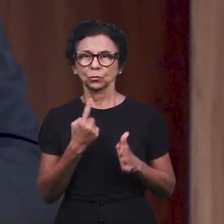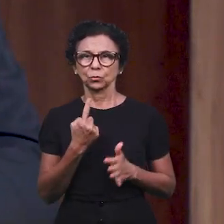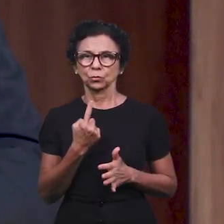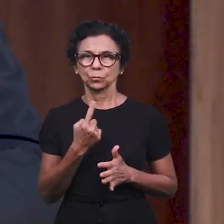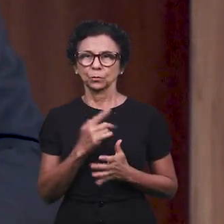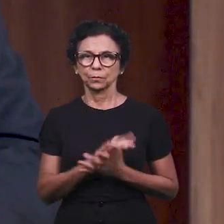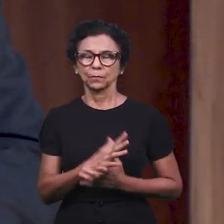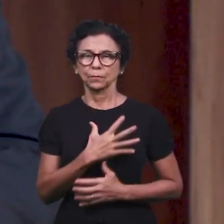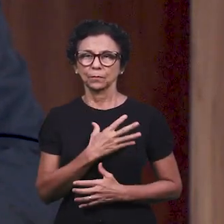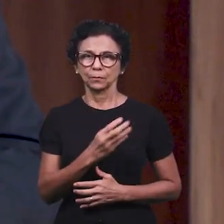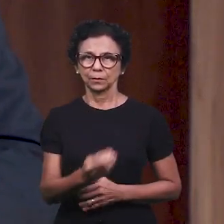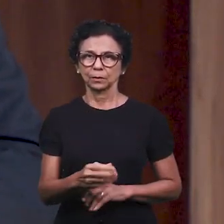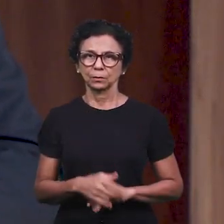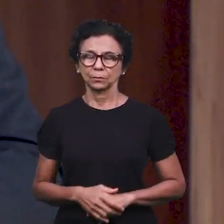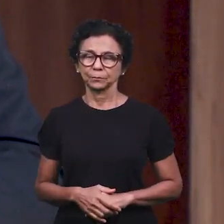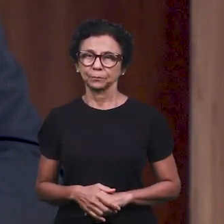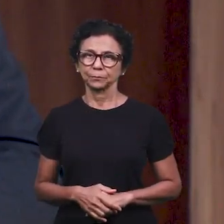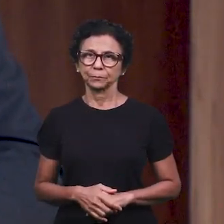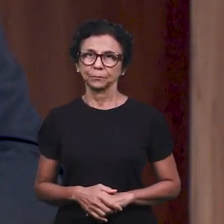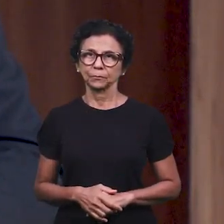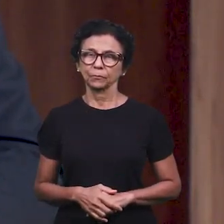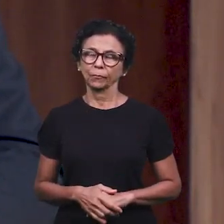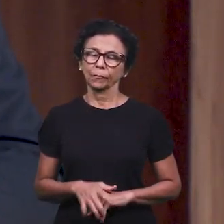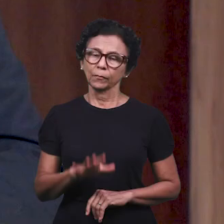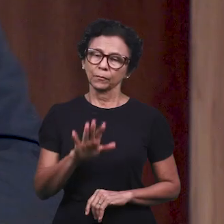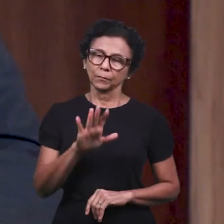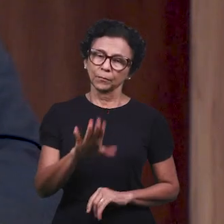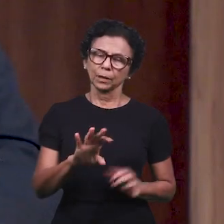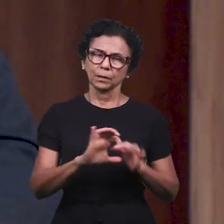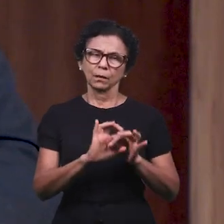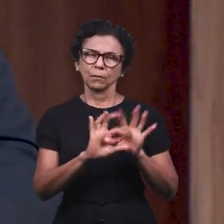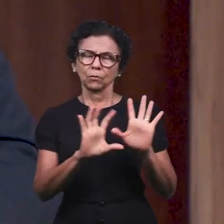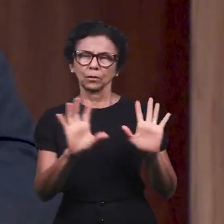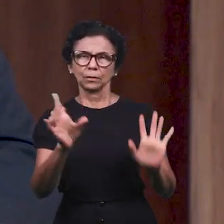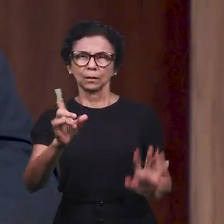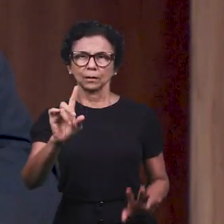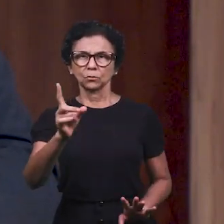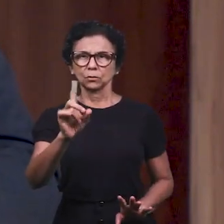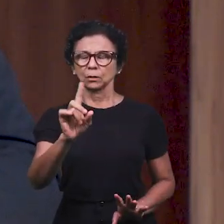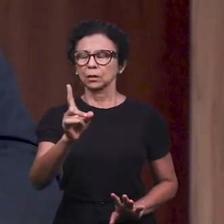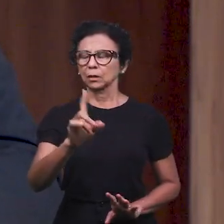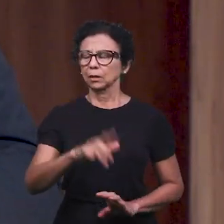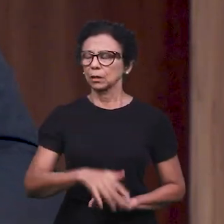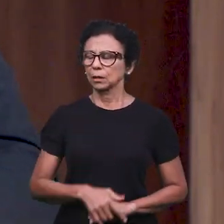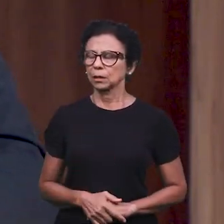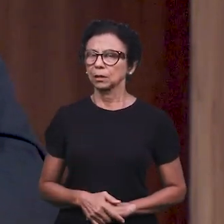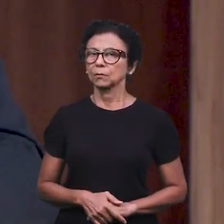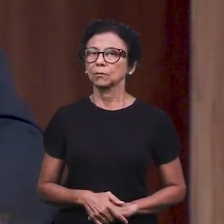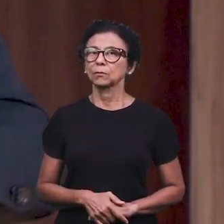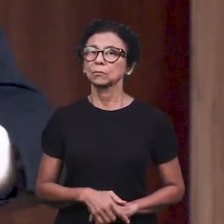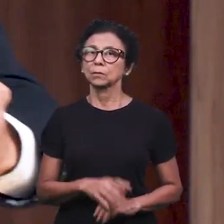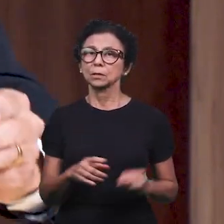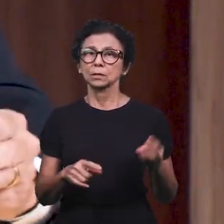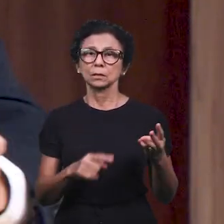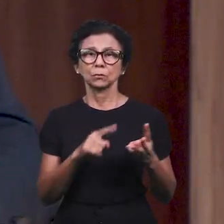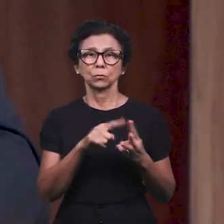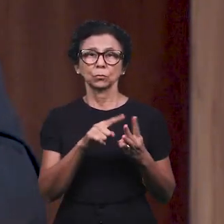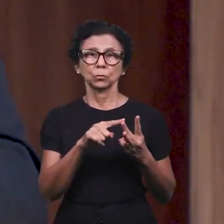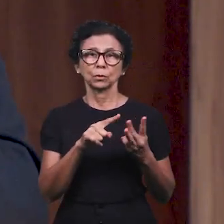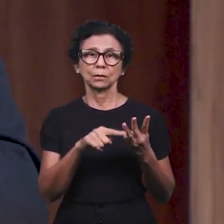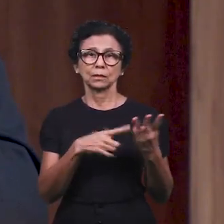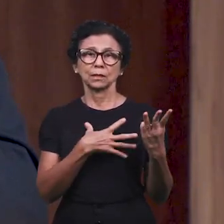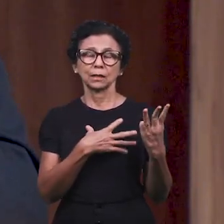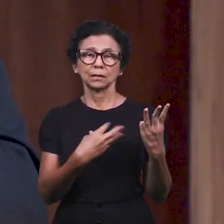Não estrague o seu caçula. Eu sei que você está na fase da vida, já talvez trabalhou muito, criou 2, 3